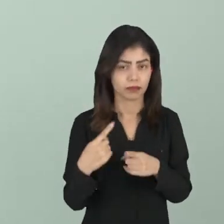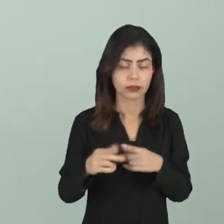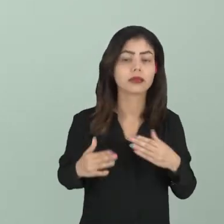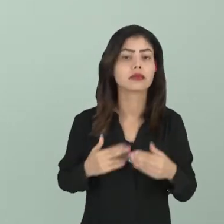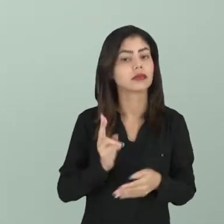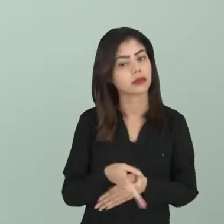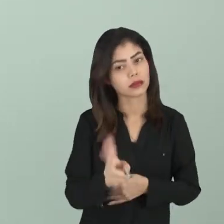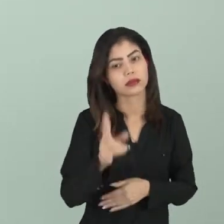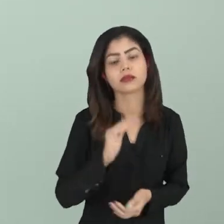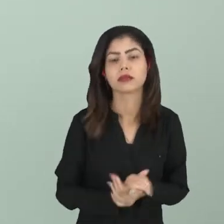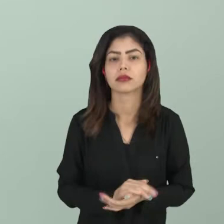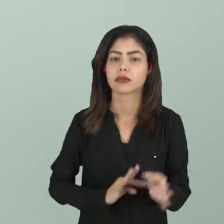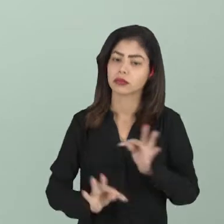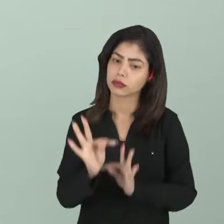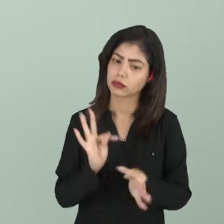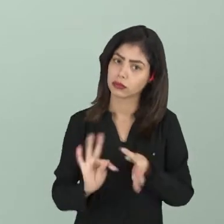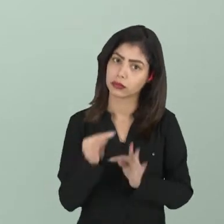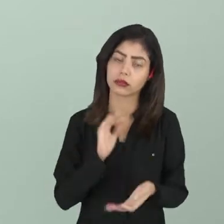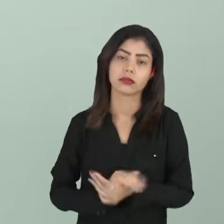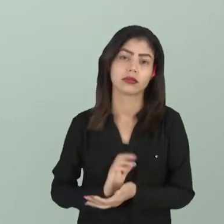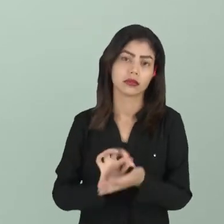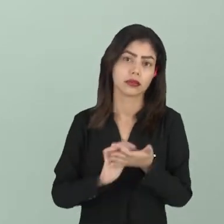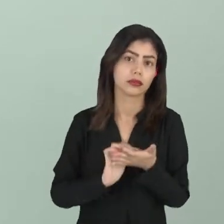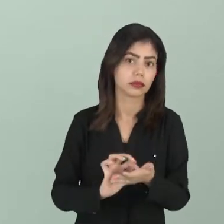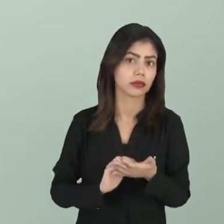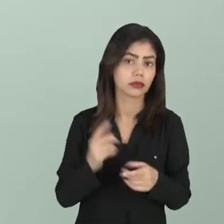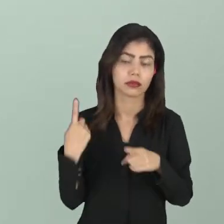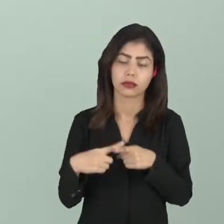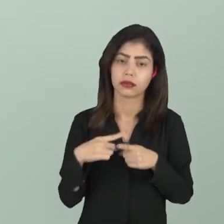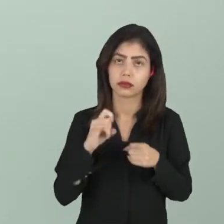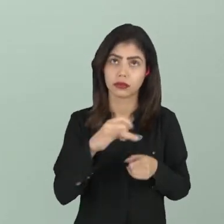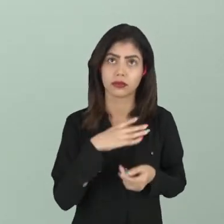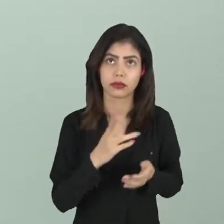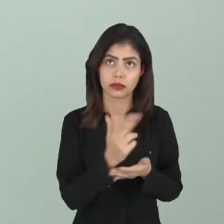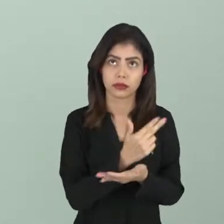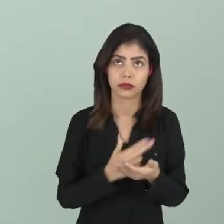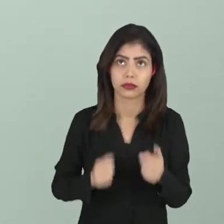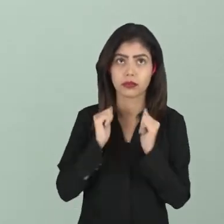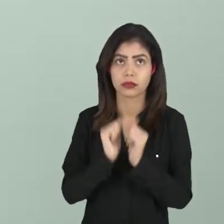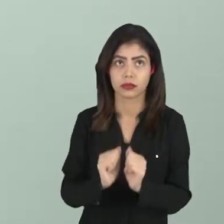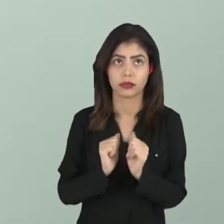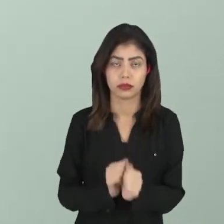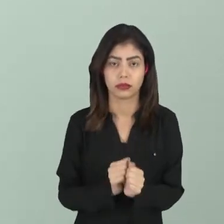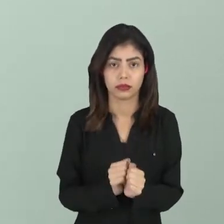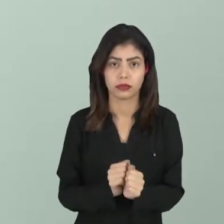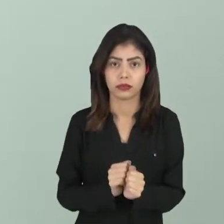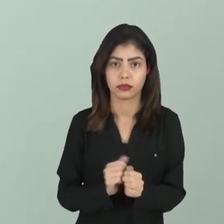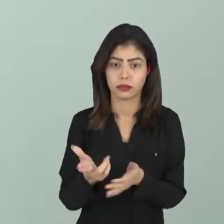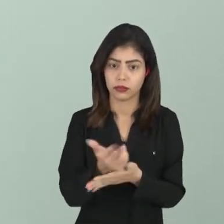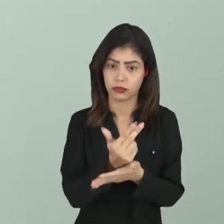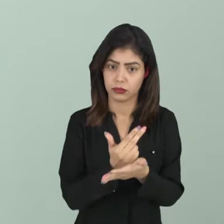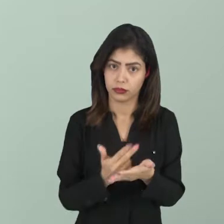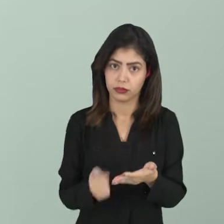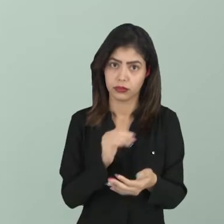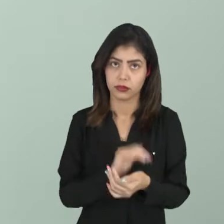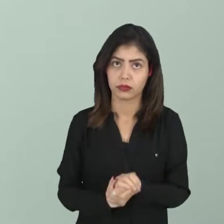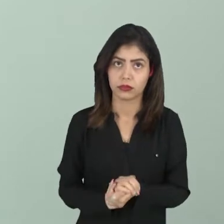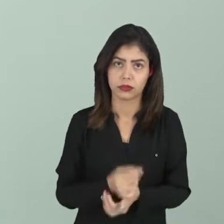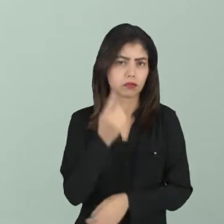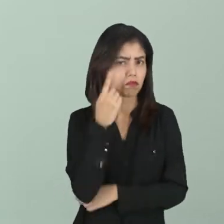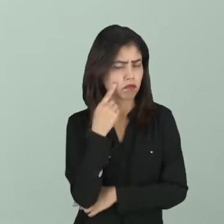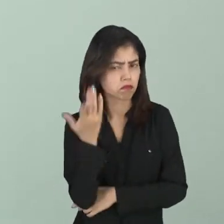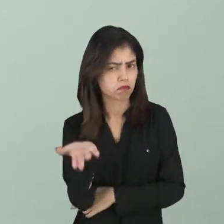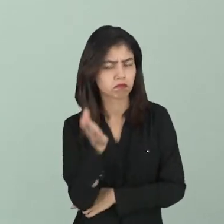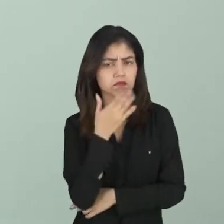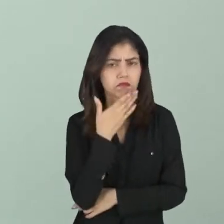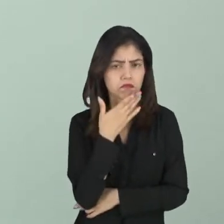ocorreu com a arte digital. E muito se questionou se esse tipo de arte poderia ser considerado arte. Olha que